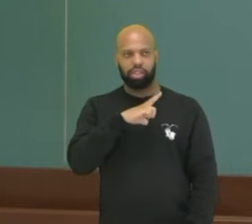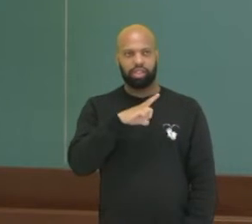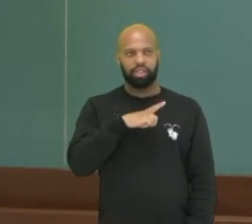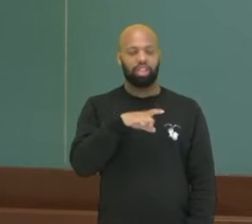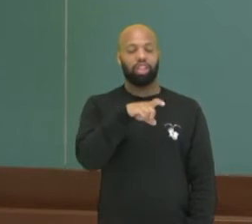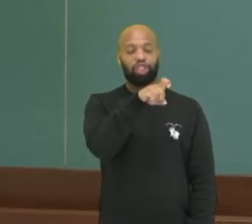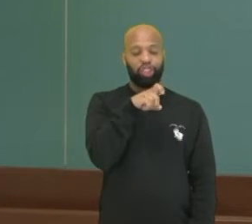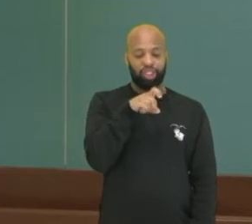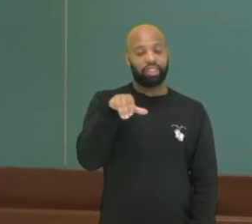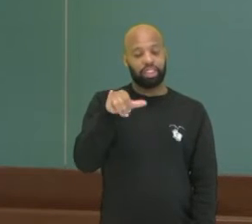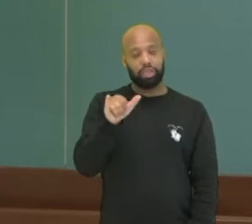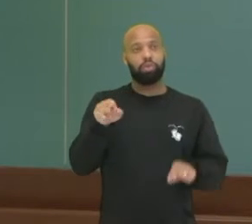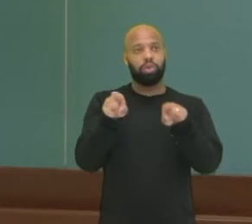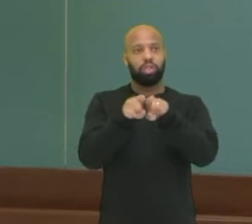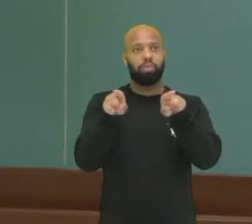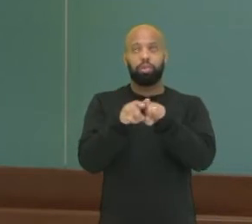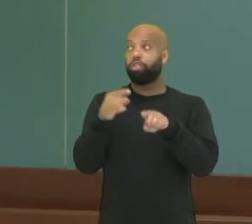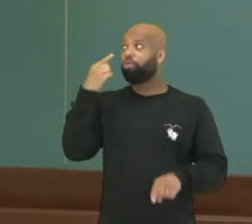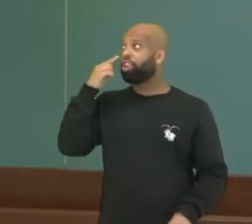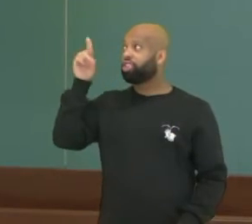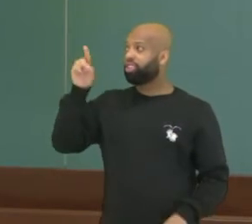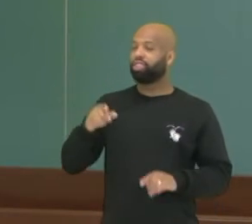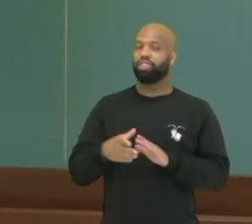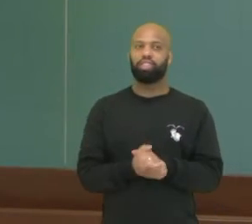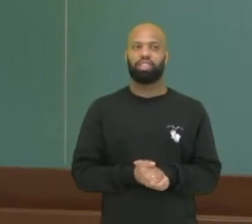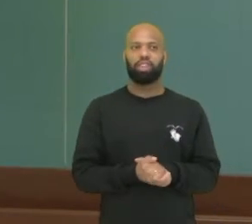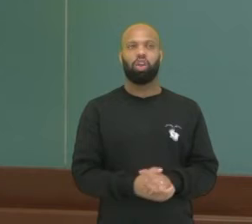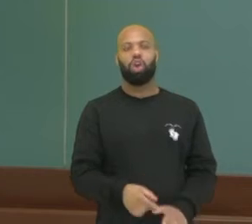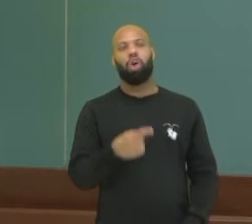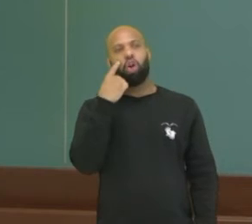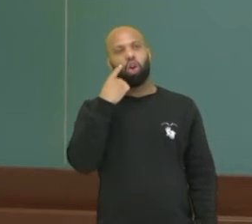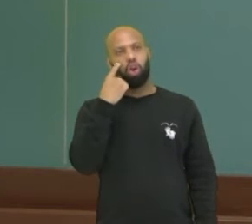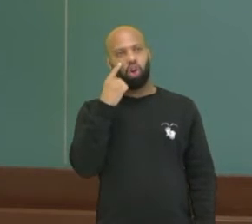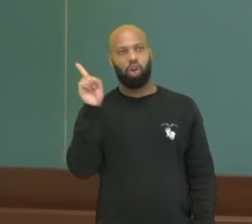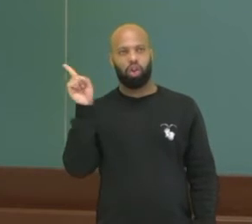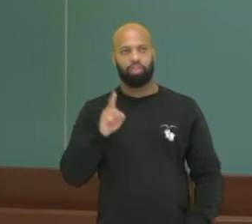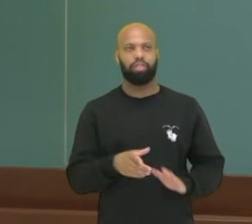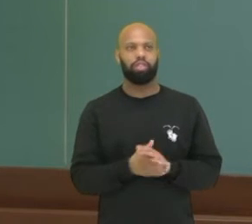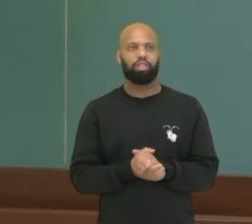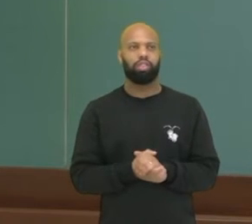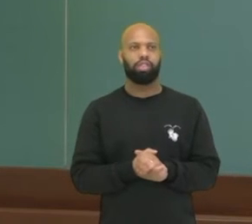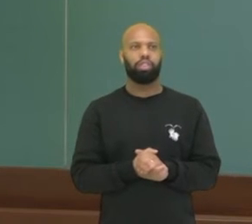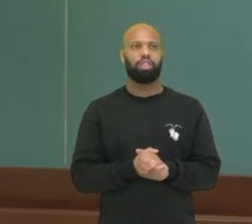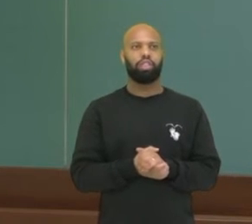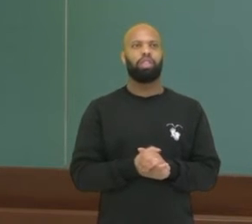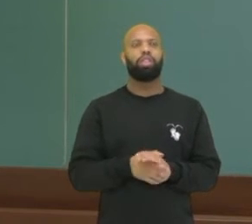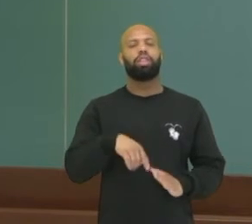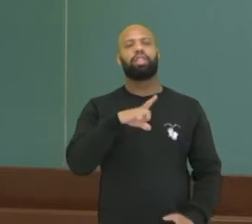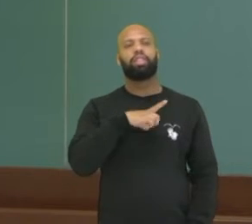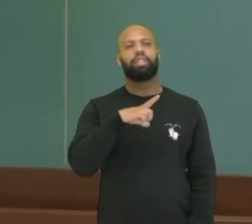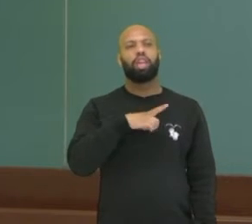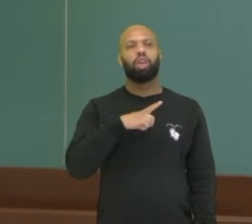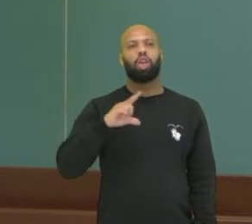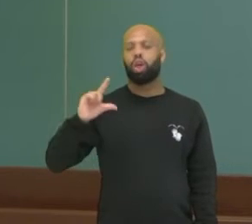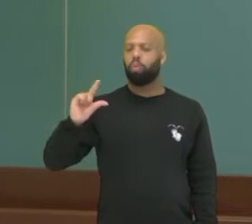X e Y. E eu vou ensinar uma coisa para vocês aqui agora. O